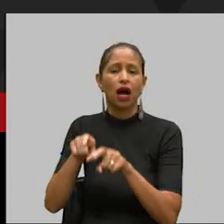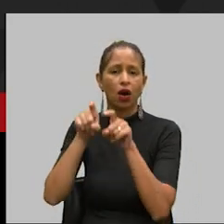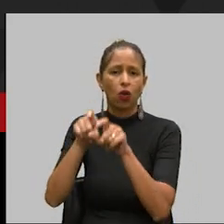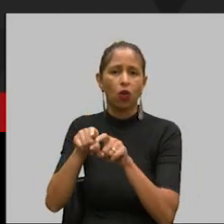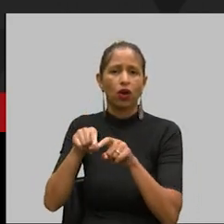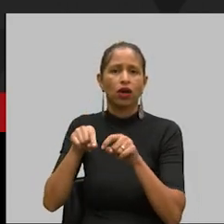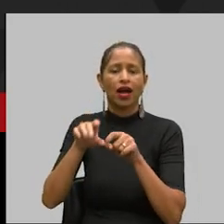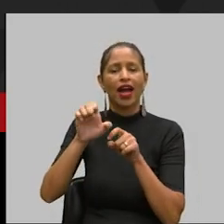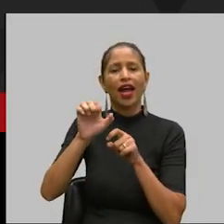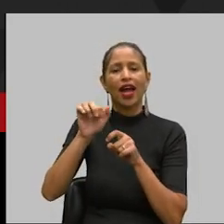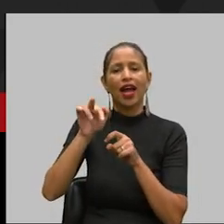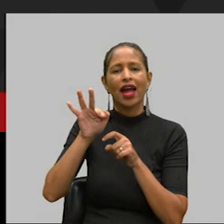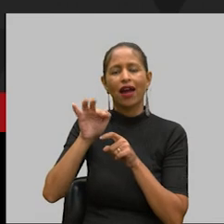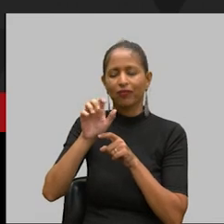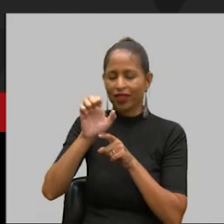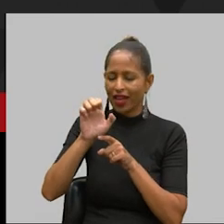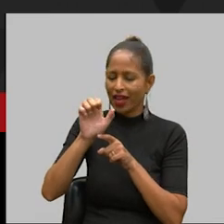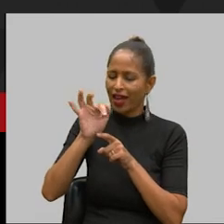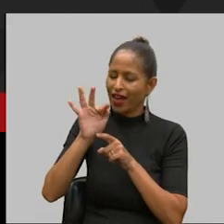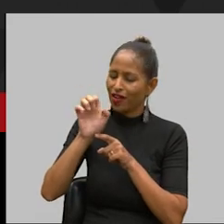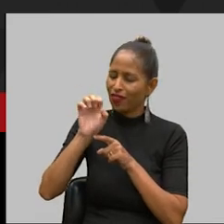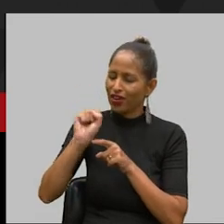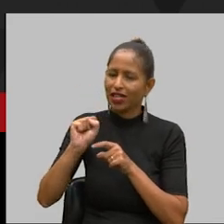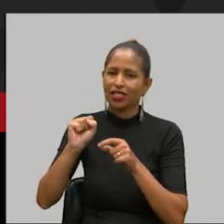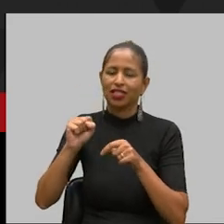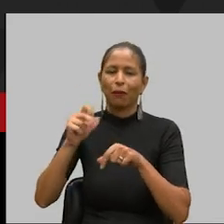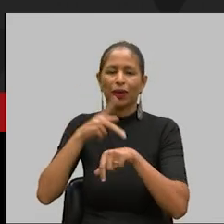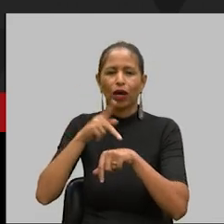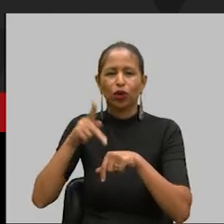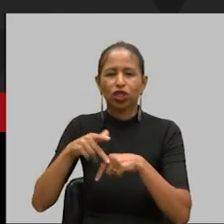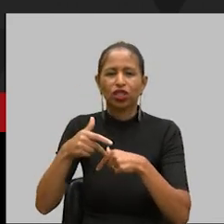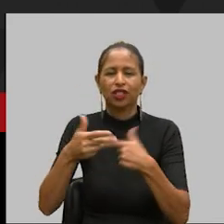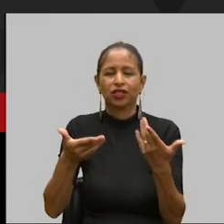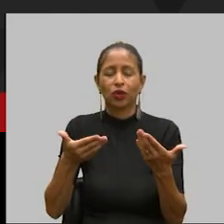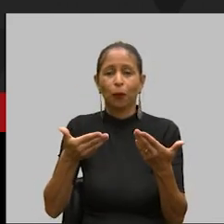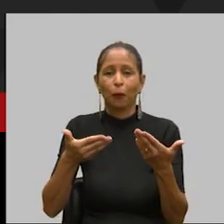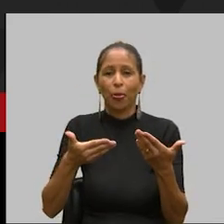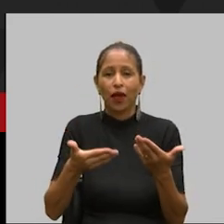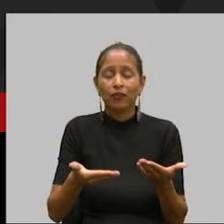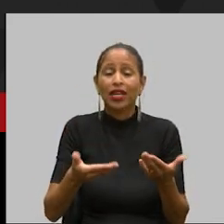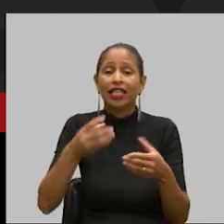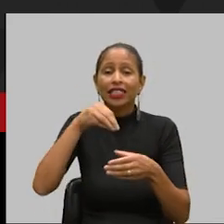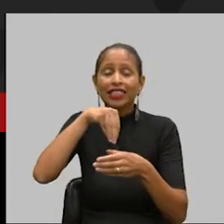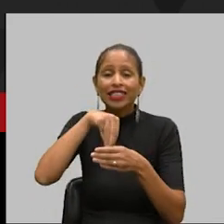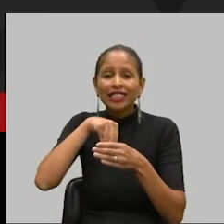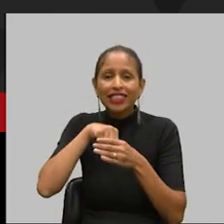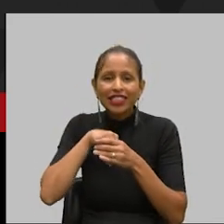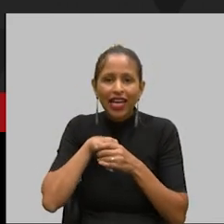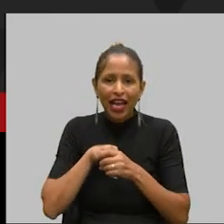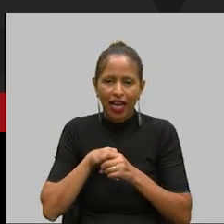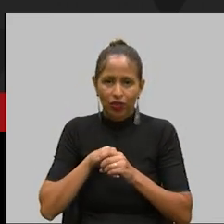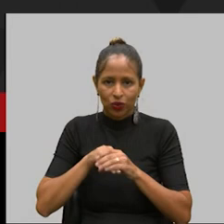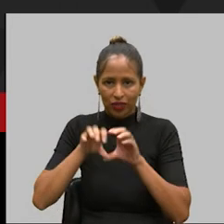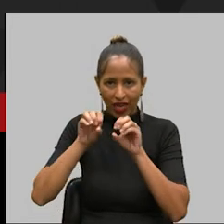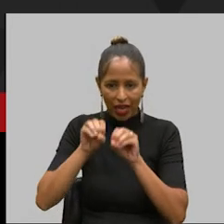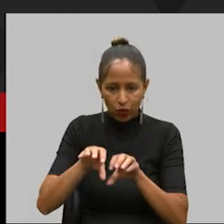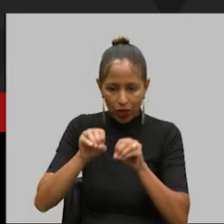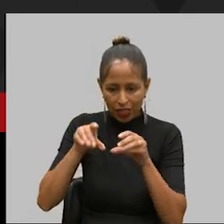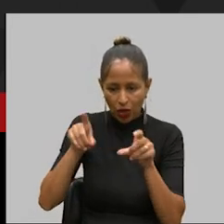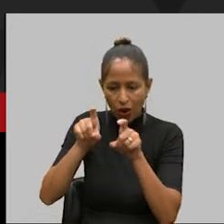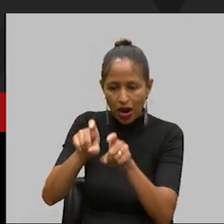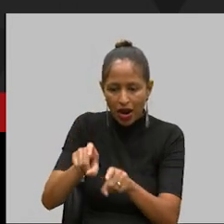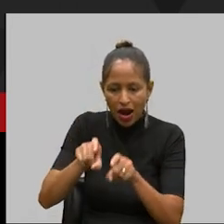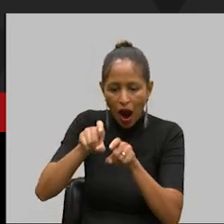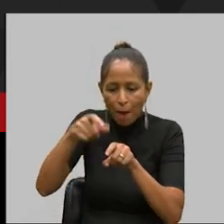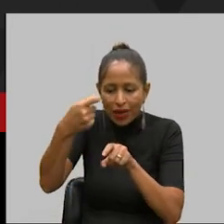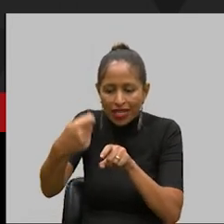efas com a pedagogia da alternância essa especificidade dentro do bojo da Educação do campo ela